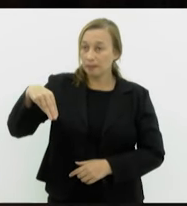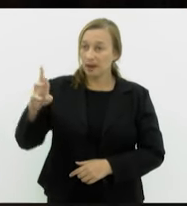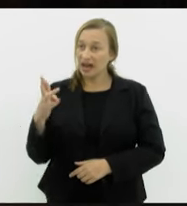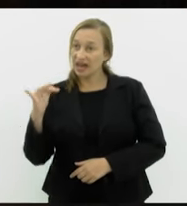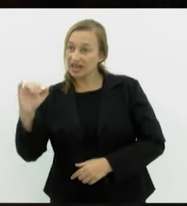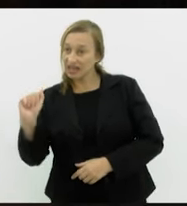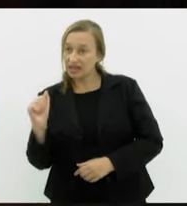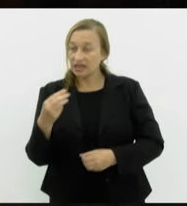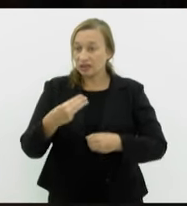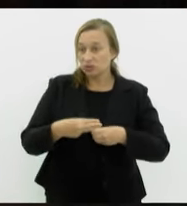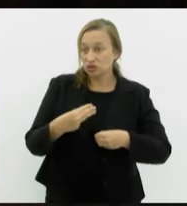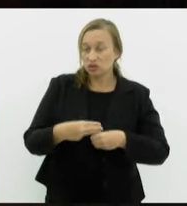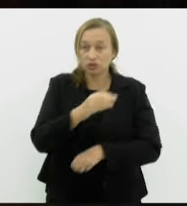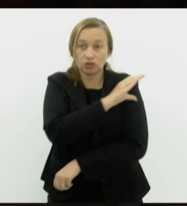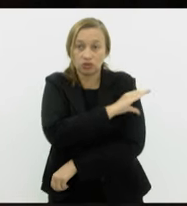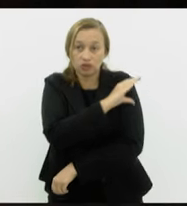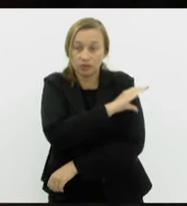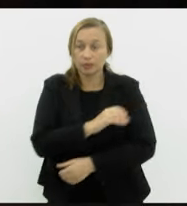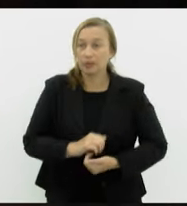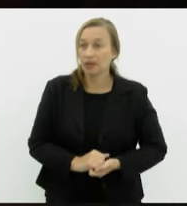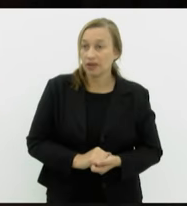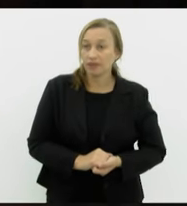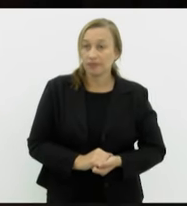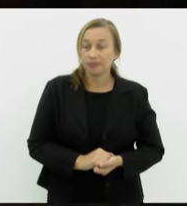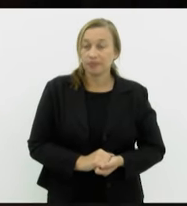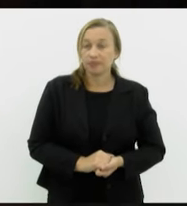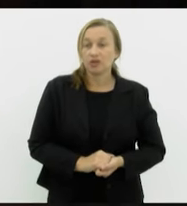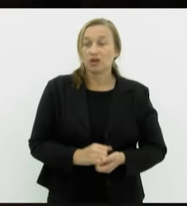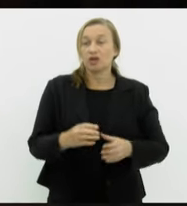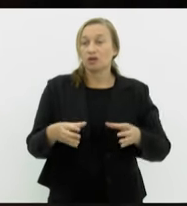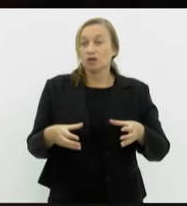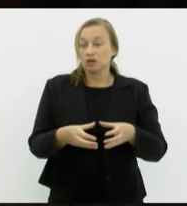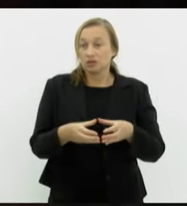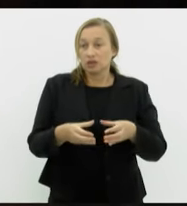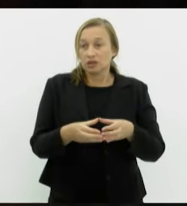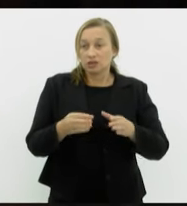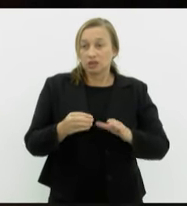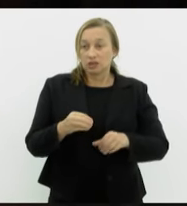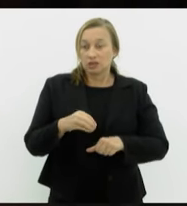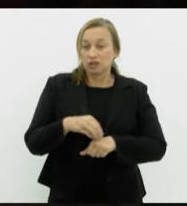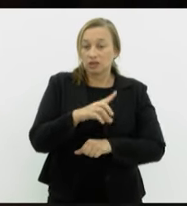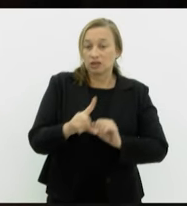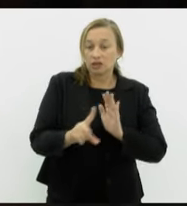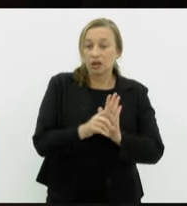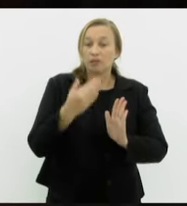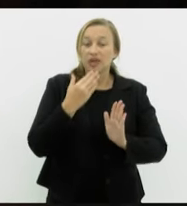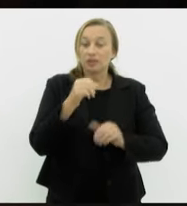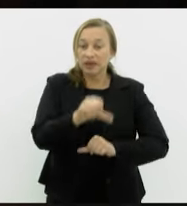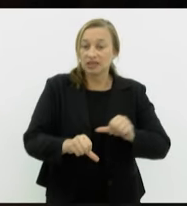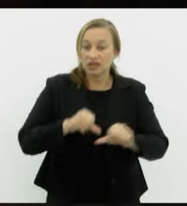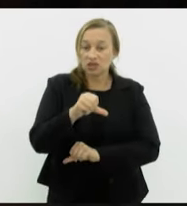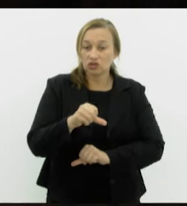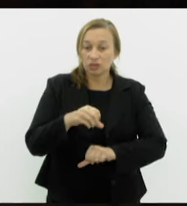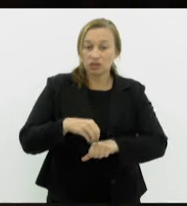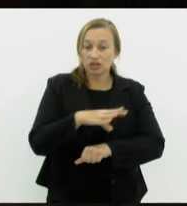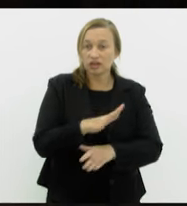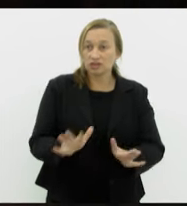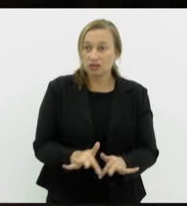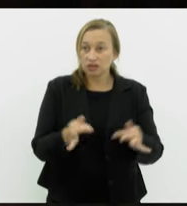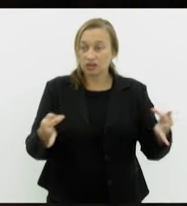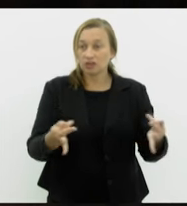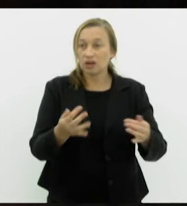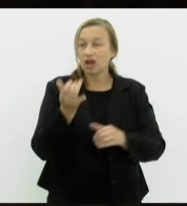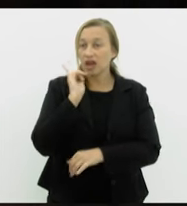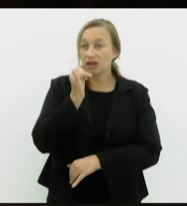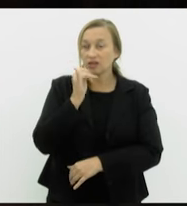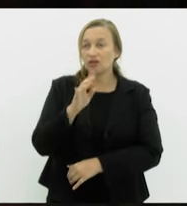do município de Campos de Goytacazes. Parecer da Comissão de Indicação Legislativa pela transformação em indicação simples.